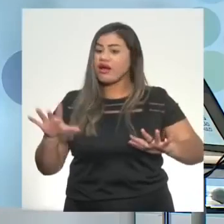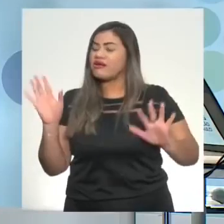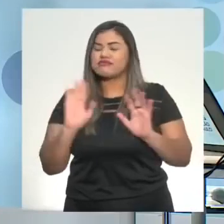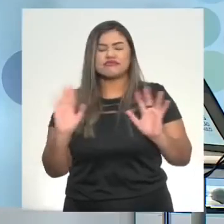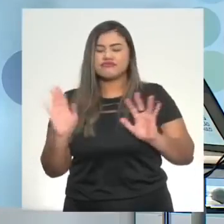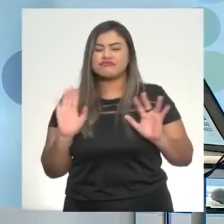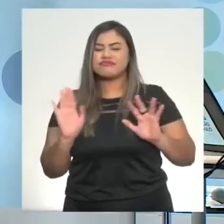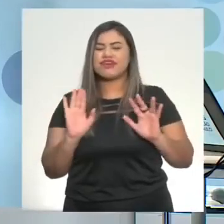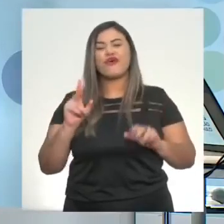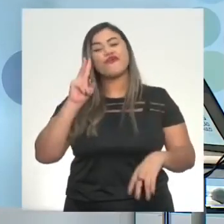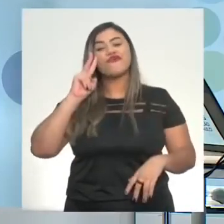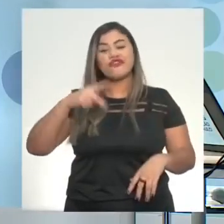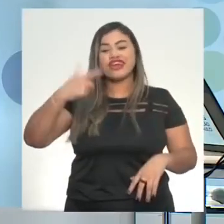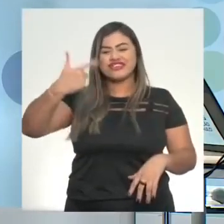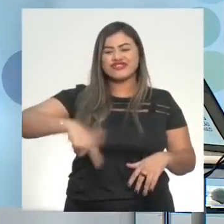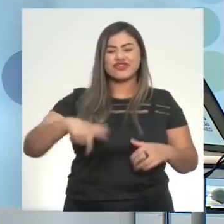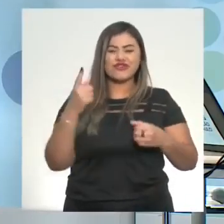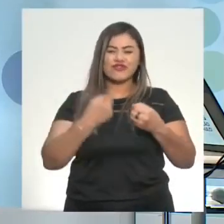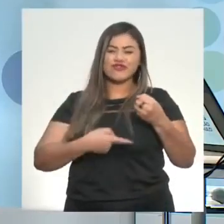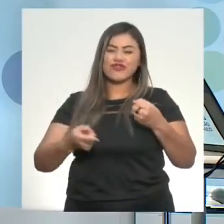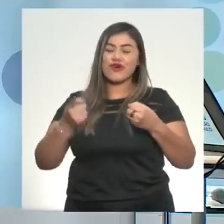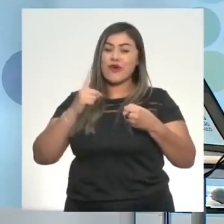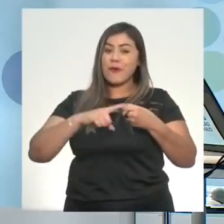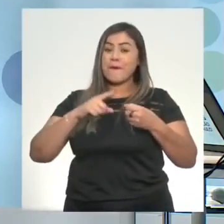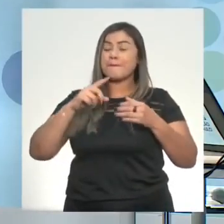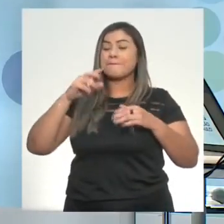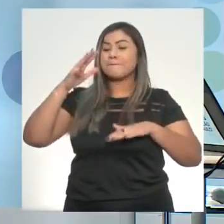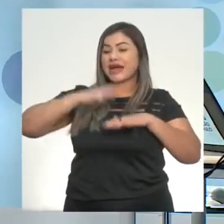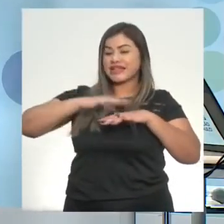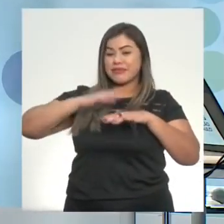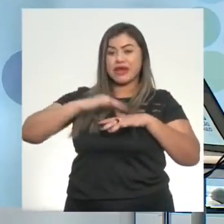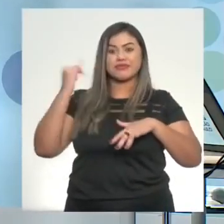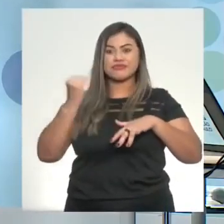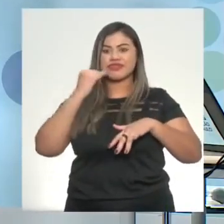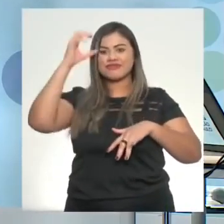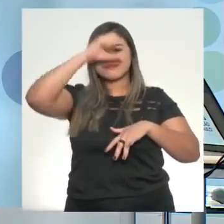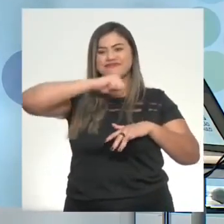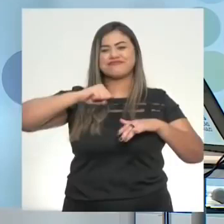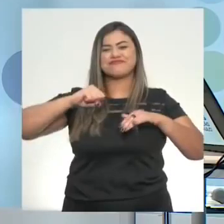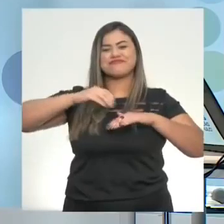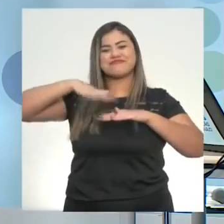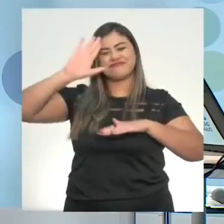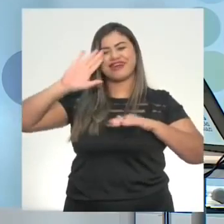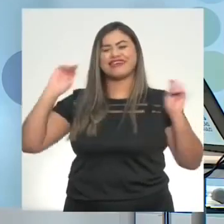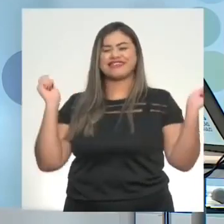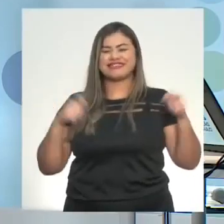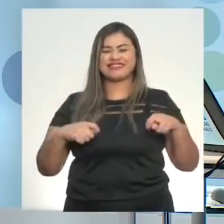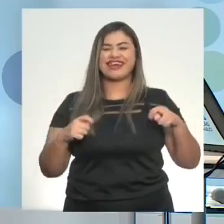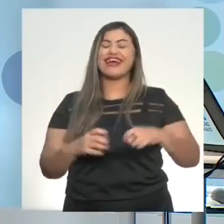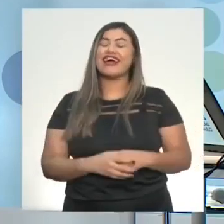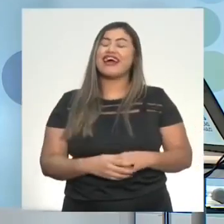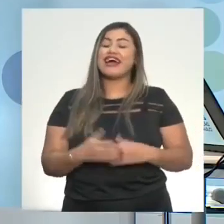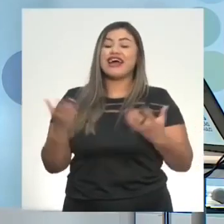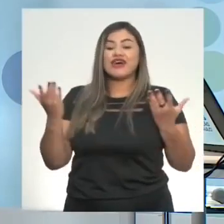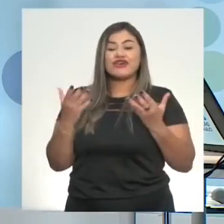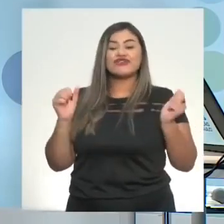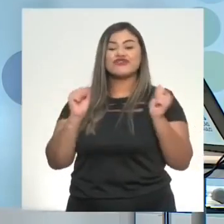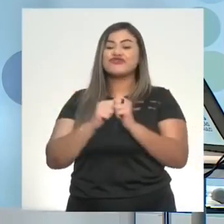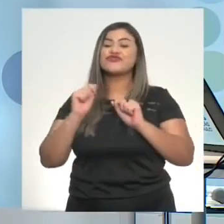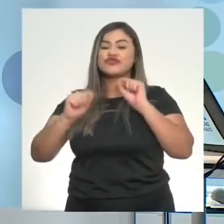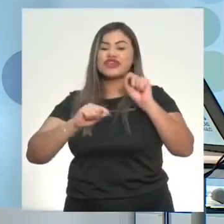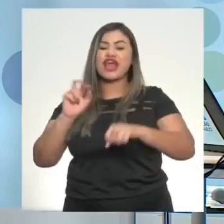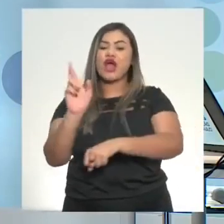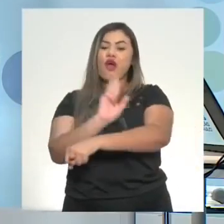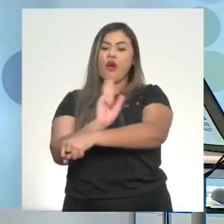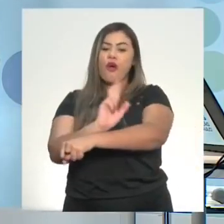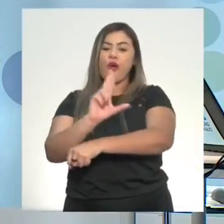Porque rever matemática é sempre importante para a gente aprender cada vez mais, certo? Conto com a presença da professora